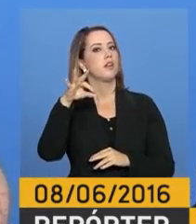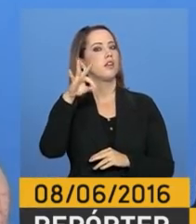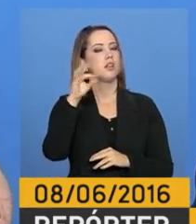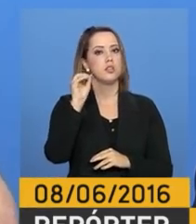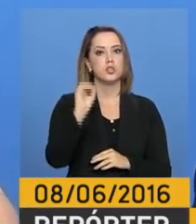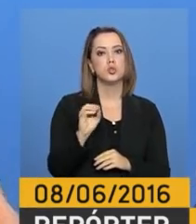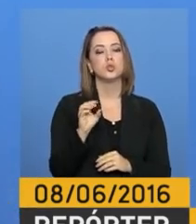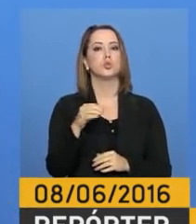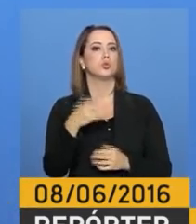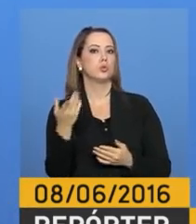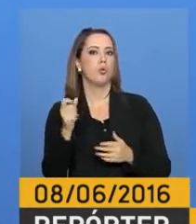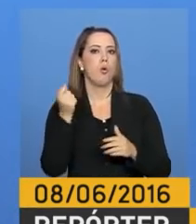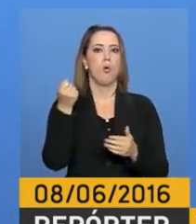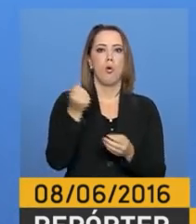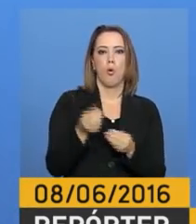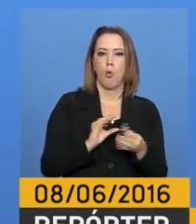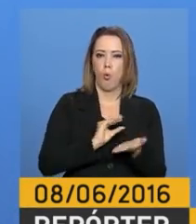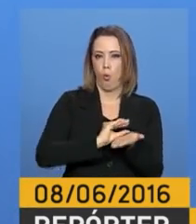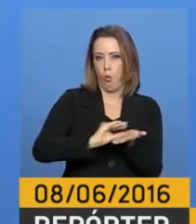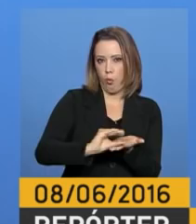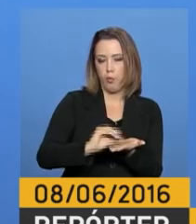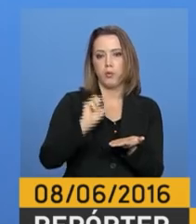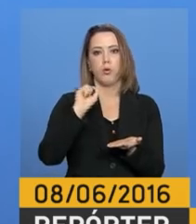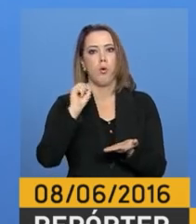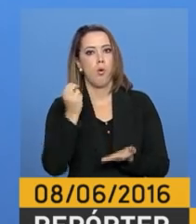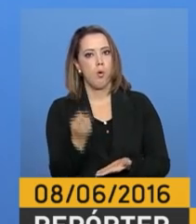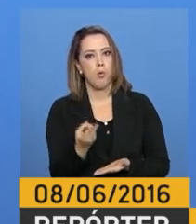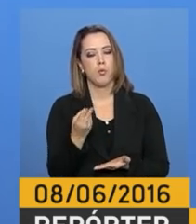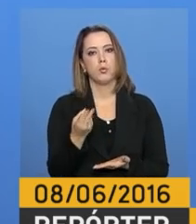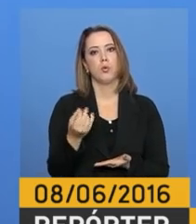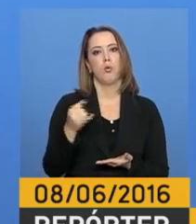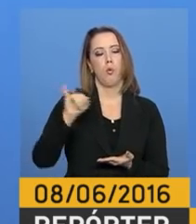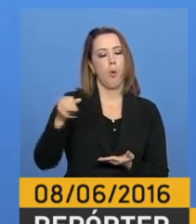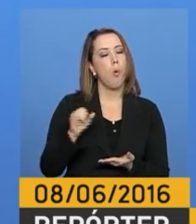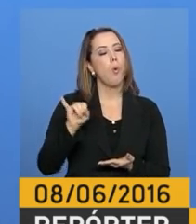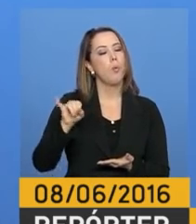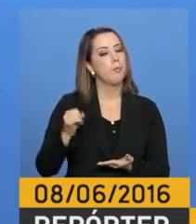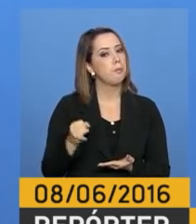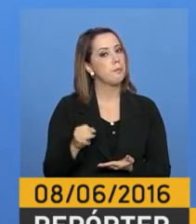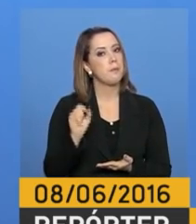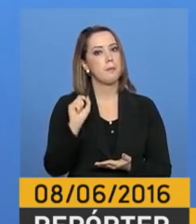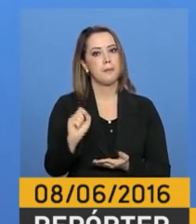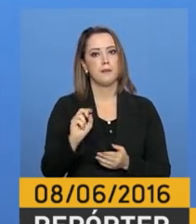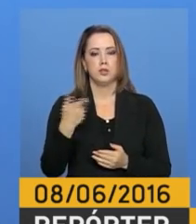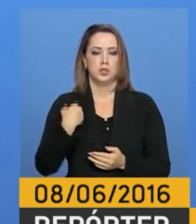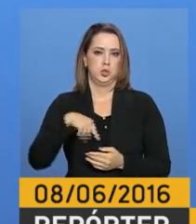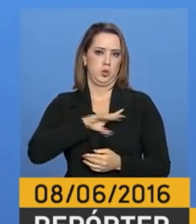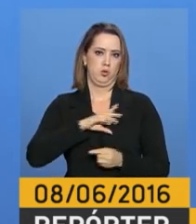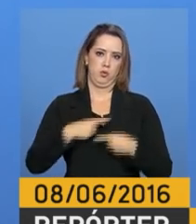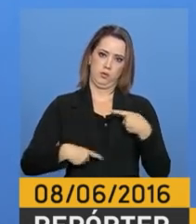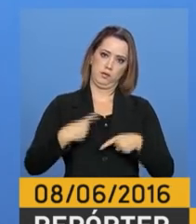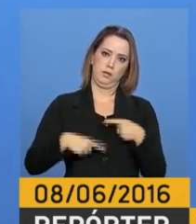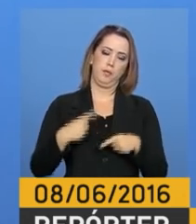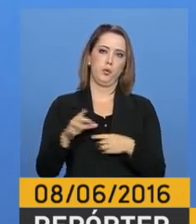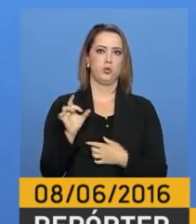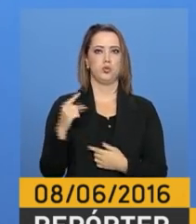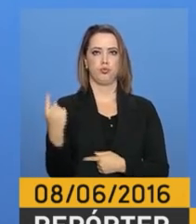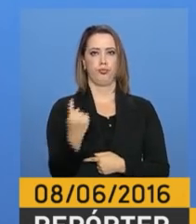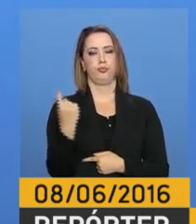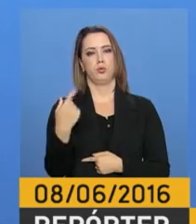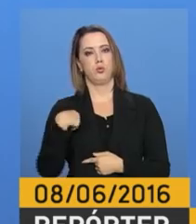investimentos e nós não podemos fazê-la essa política nós não podemos fazê-la sozinhos